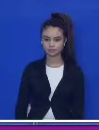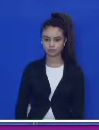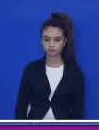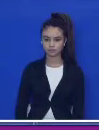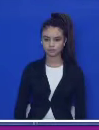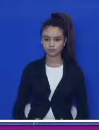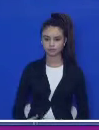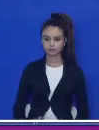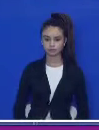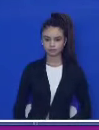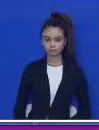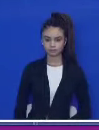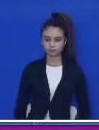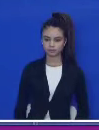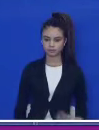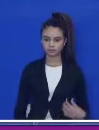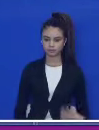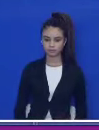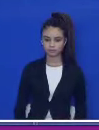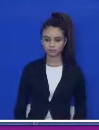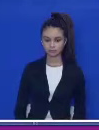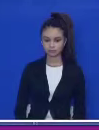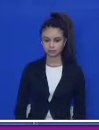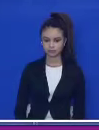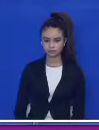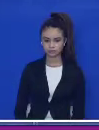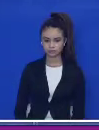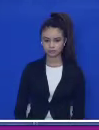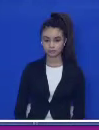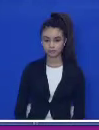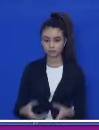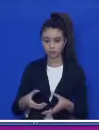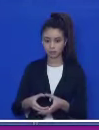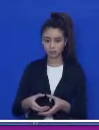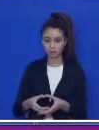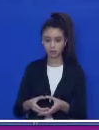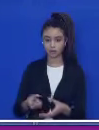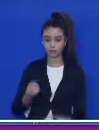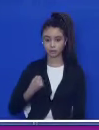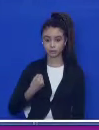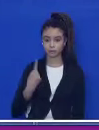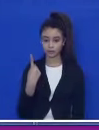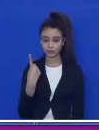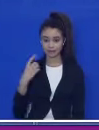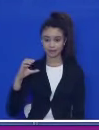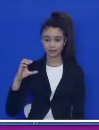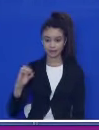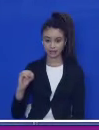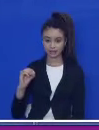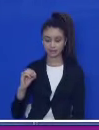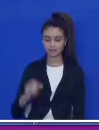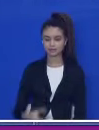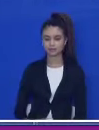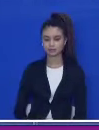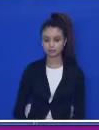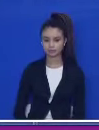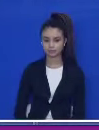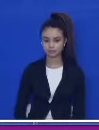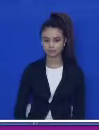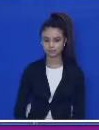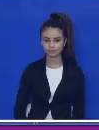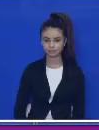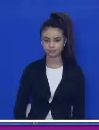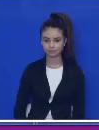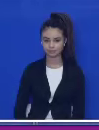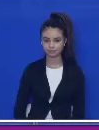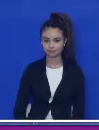e principalmente de ganhar. Mais uma bola chegando, a número 10. Acredite na sorte e